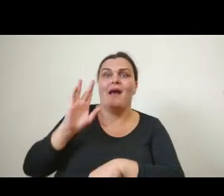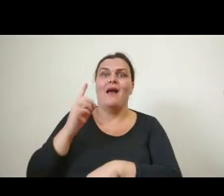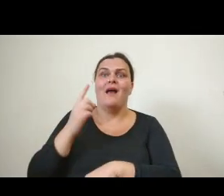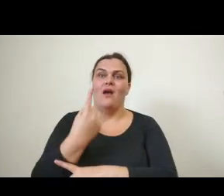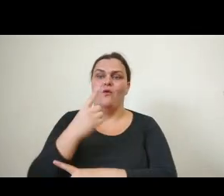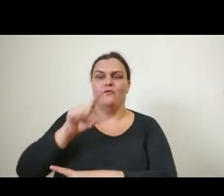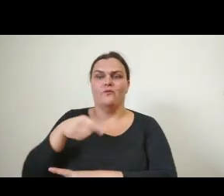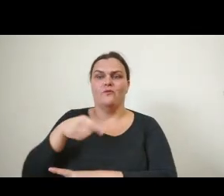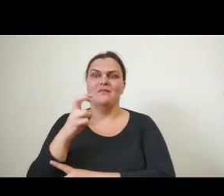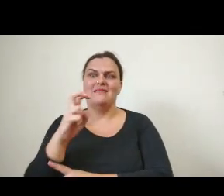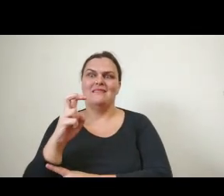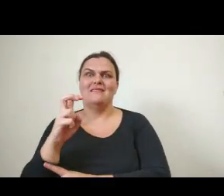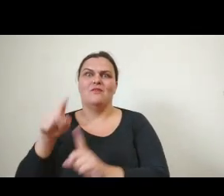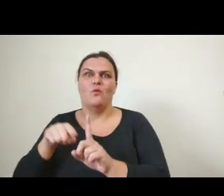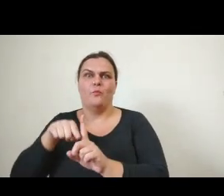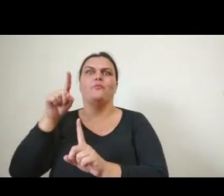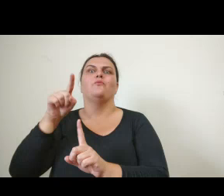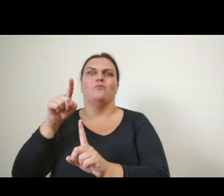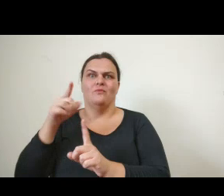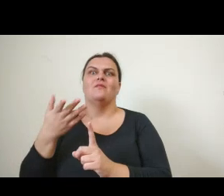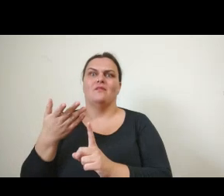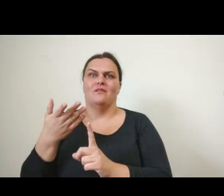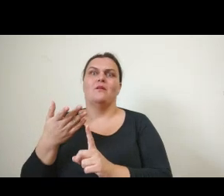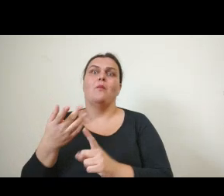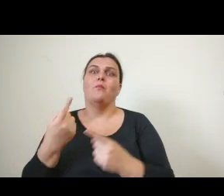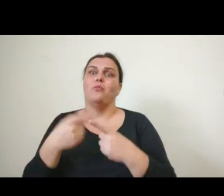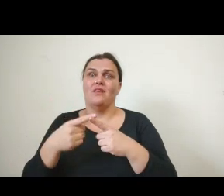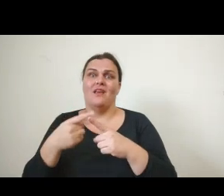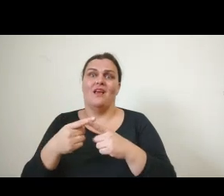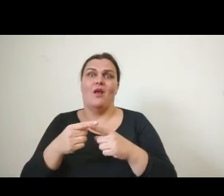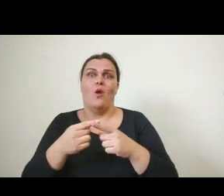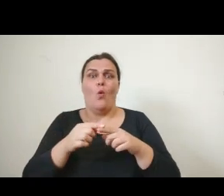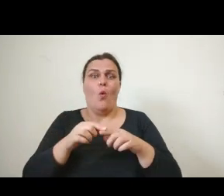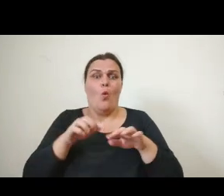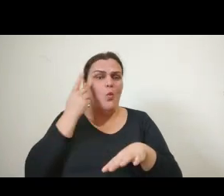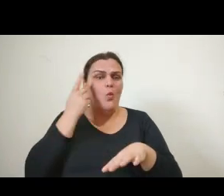a temperatura normal.